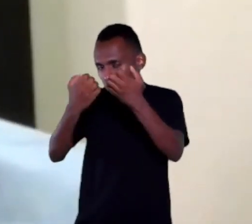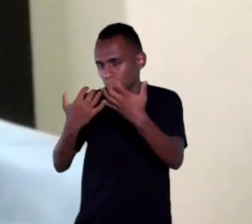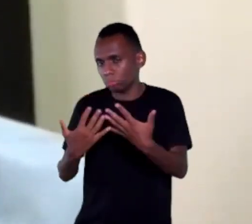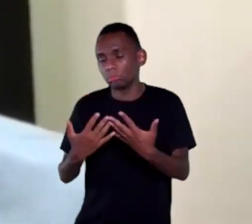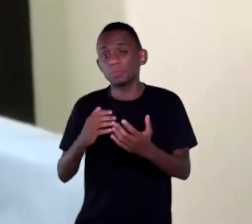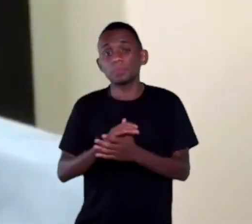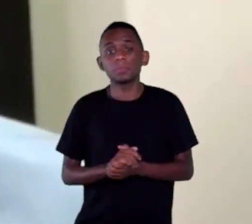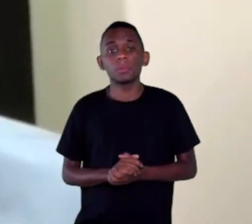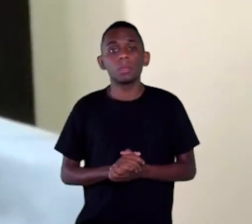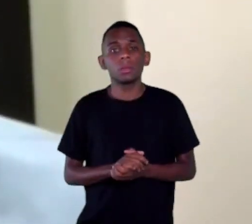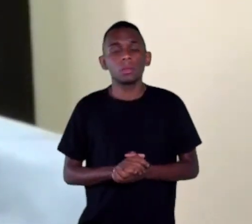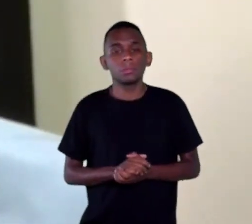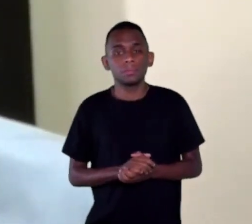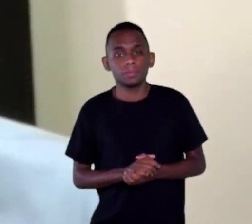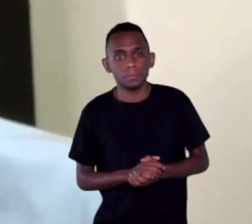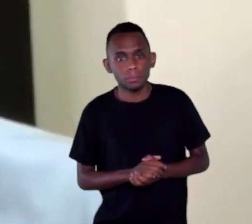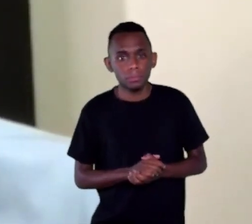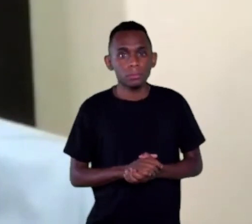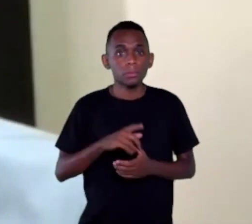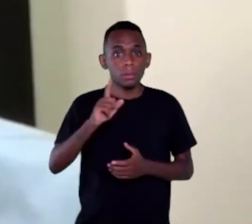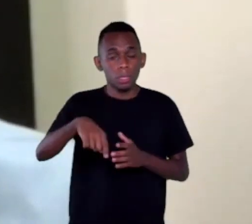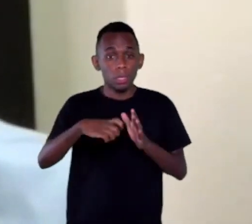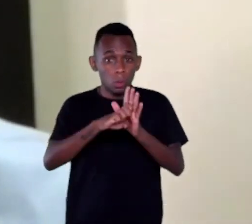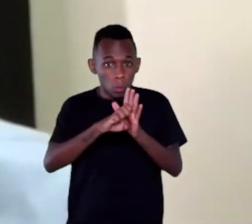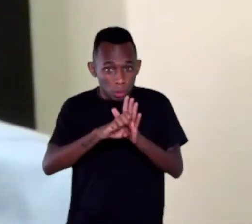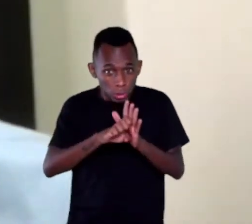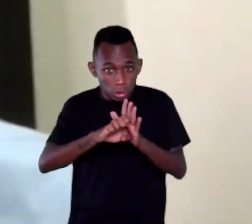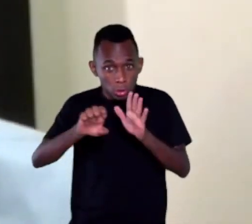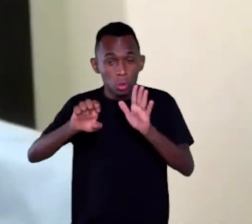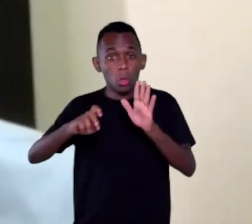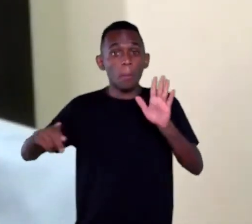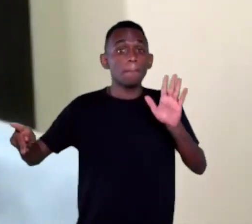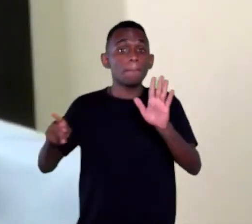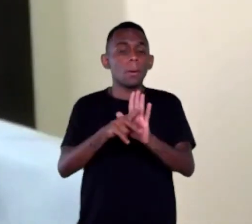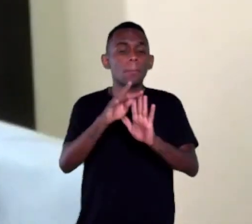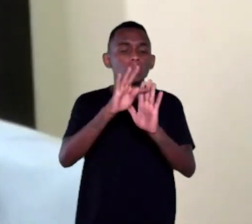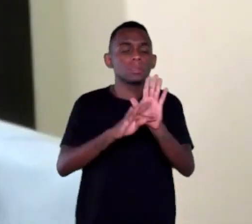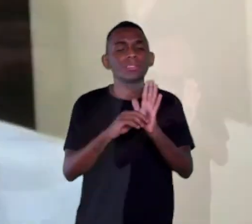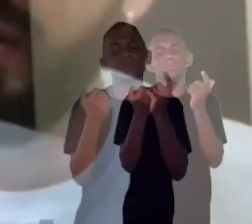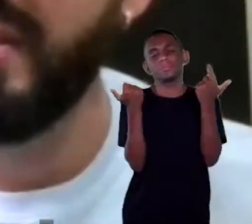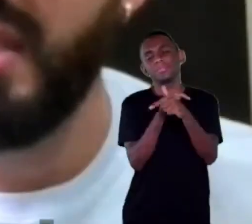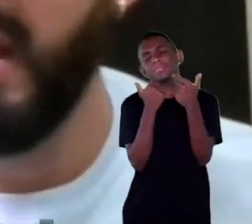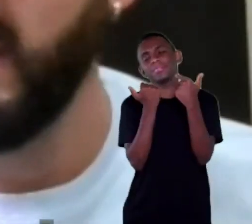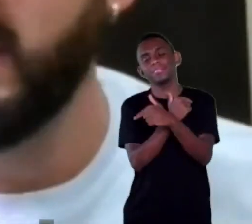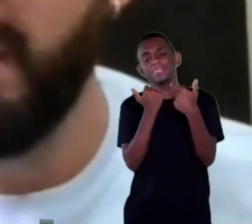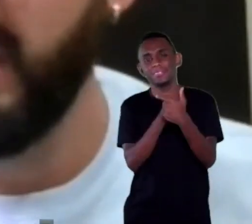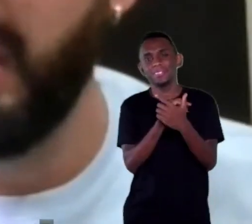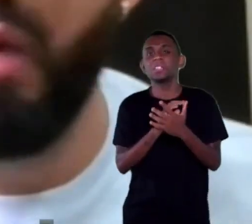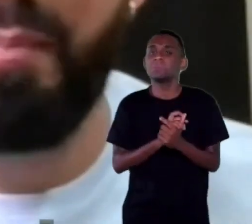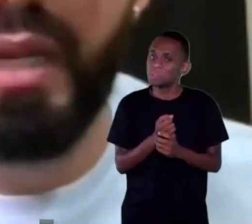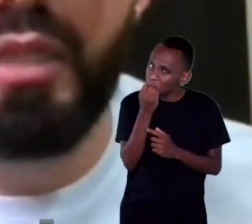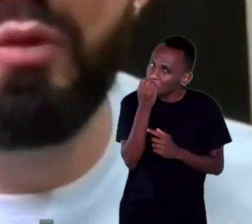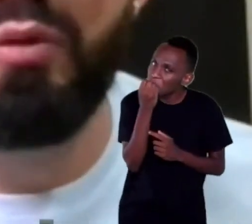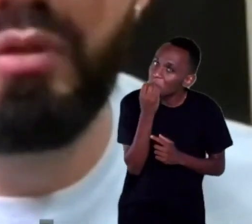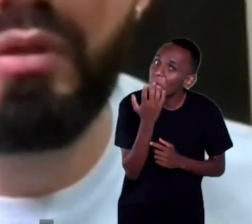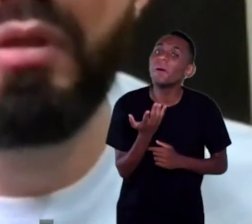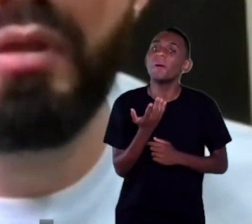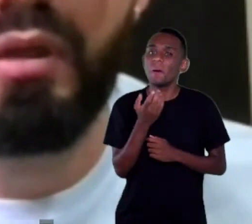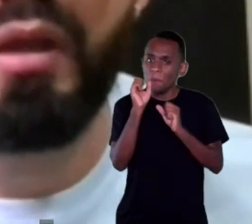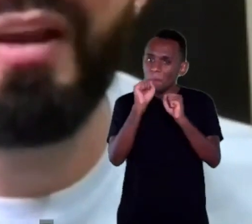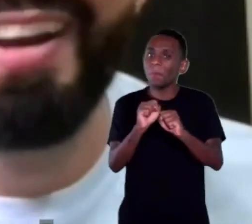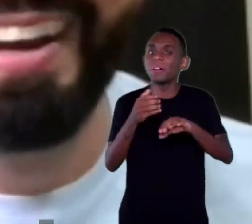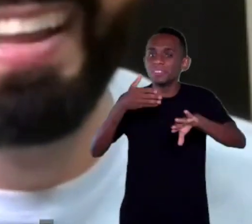humor. Eu vi ontem, que é um edital sobre texto de humor. Vai ser muito bom. Então, assim, humor, eles sempre estão